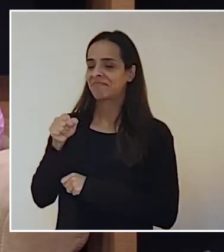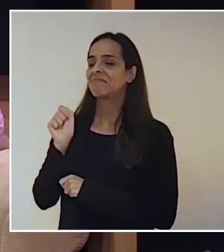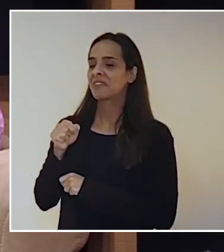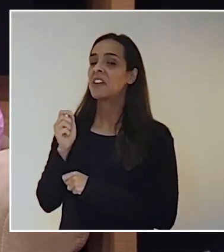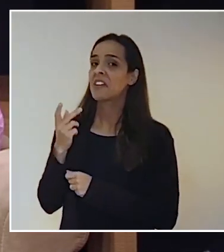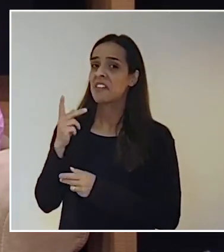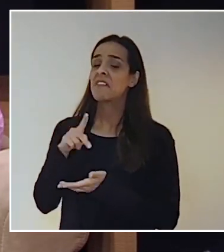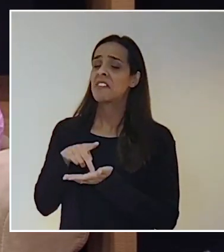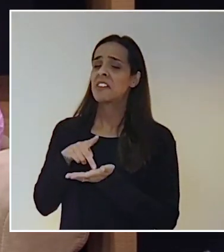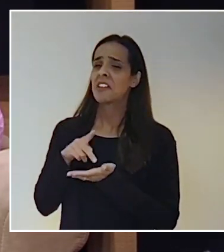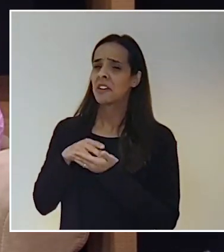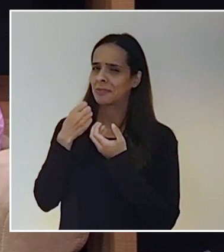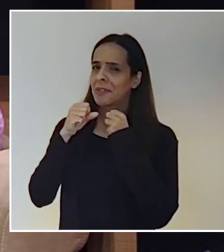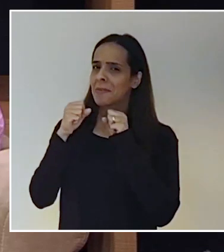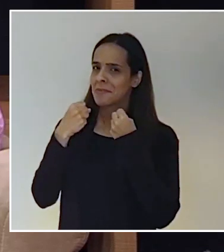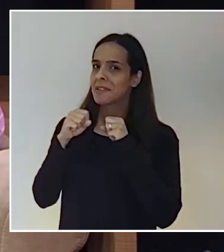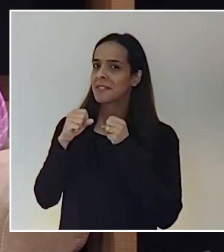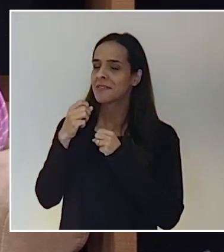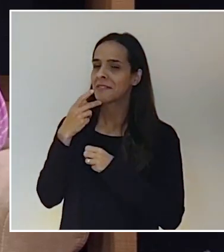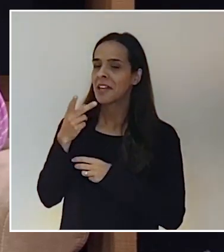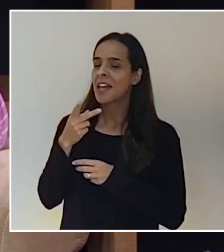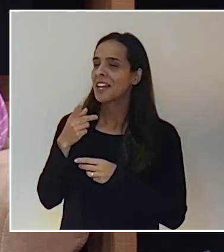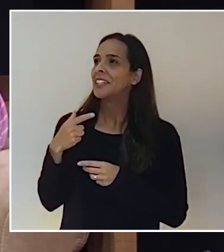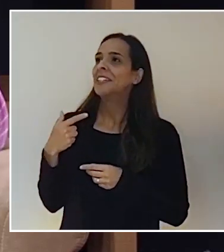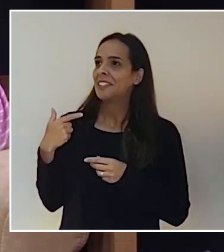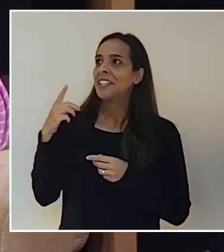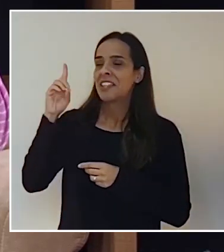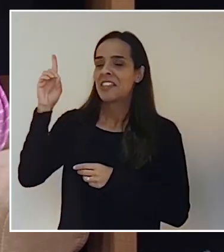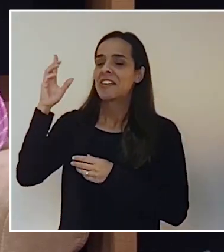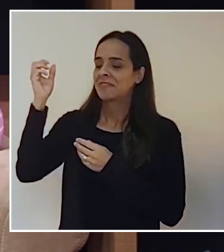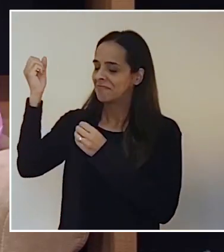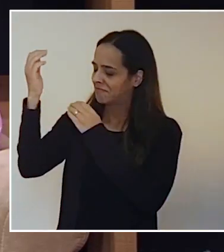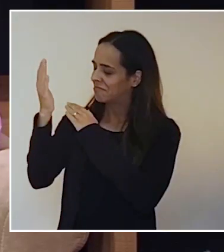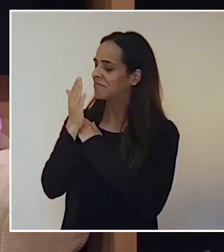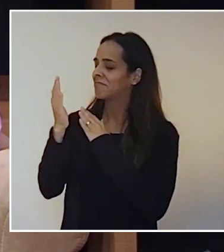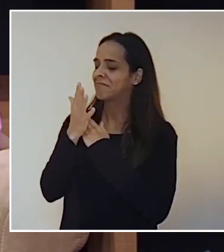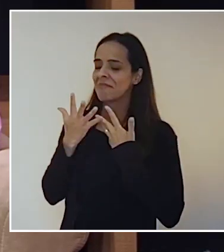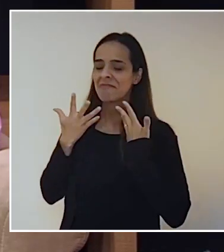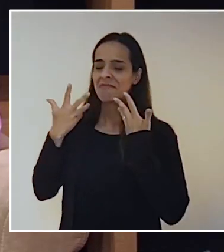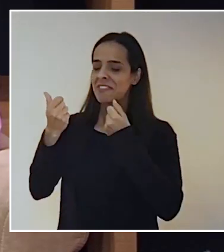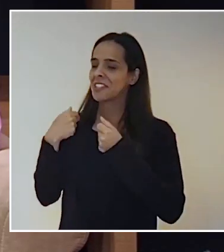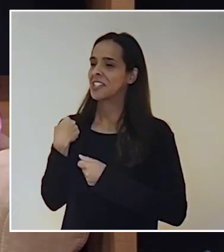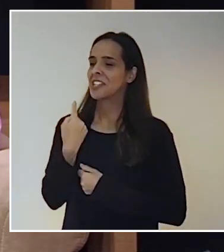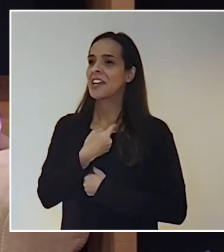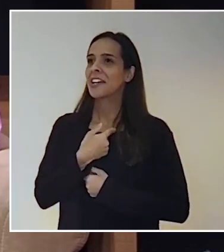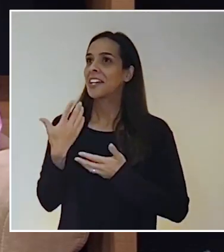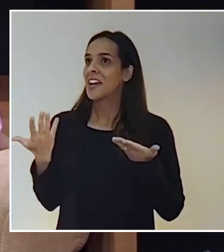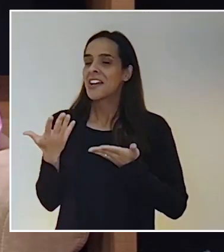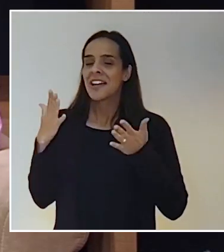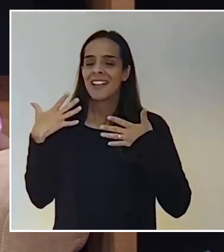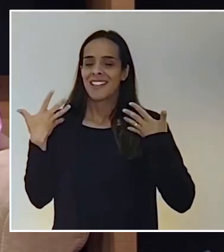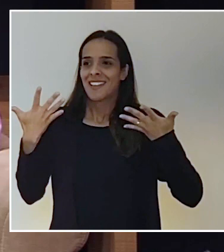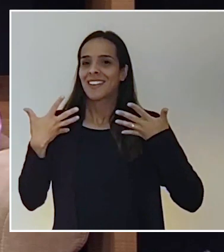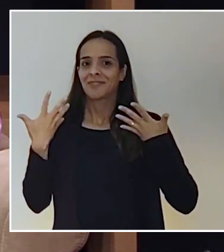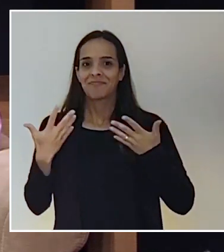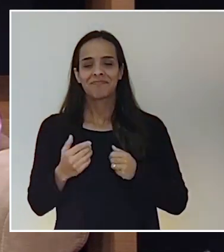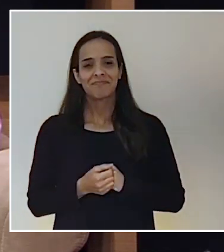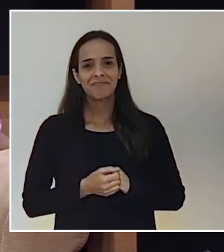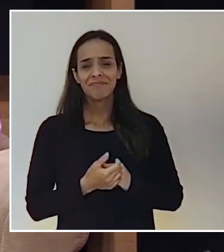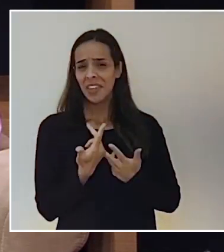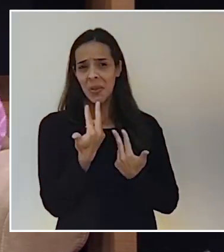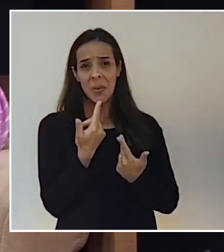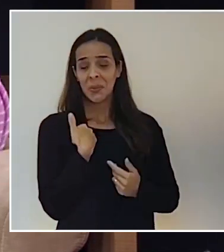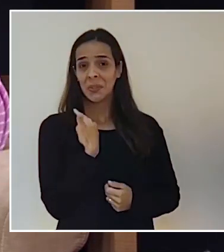olhamos para o passado, nós relembramos também a história da nossa redenção, da nossa